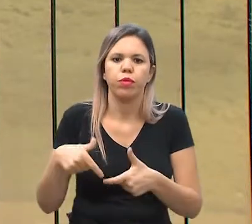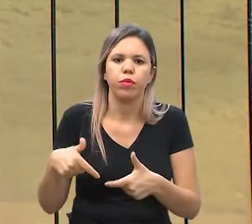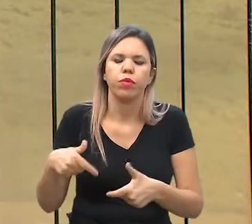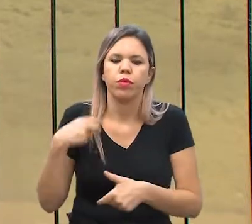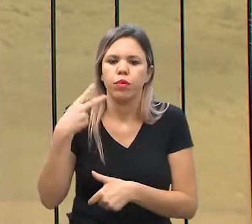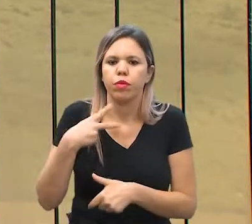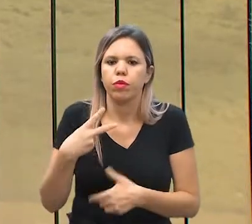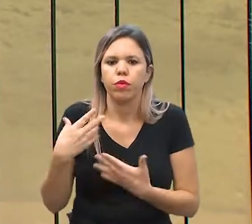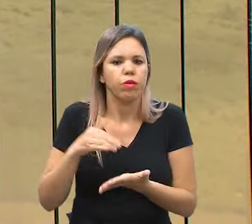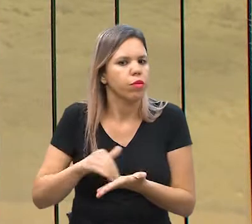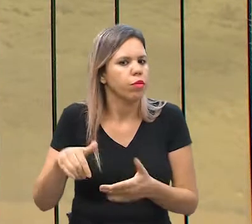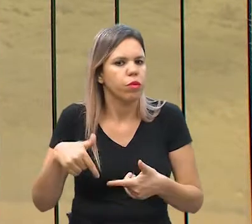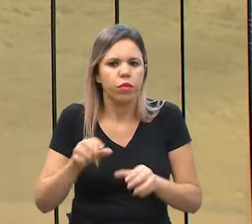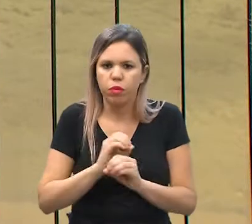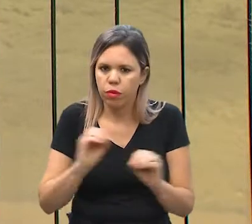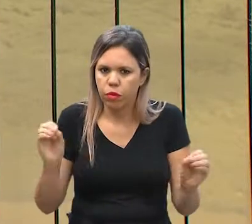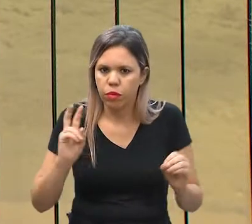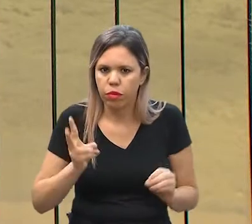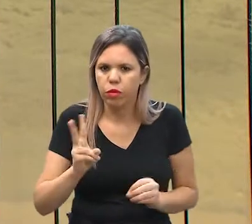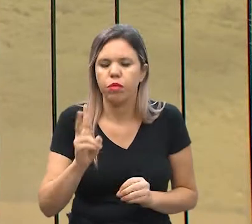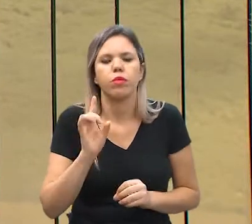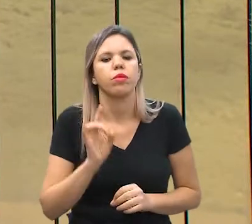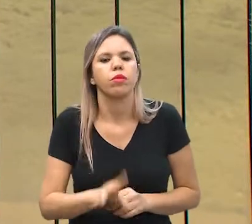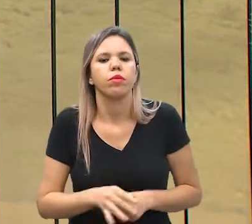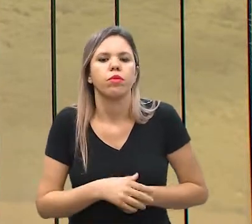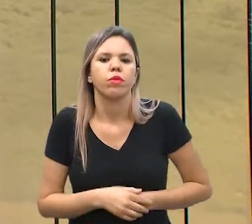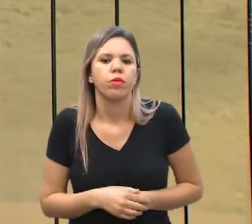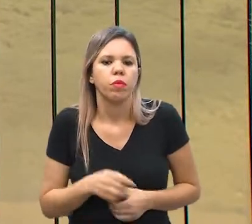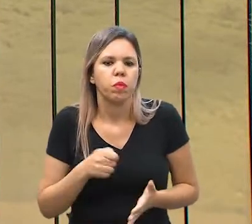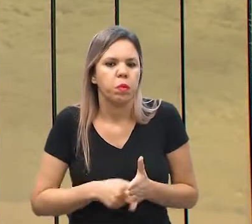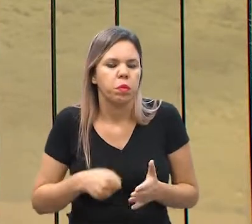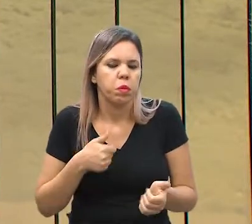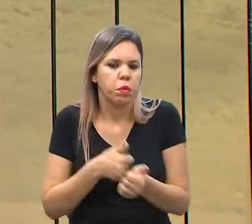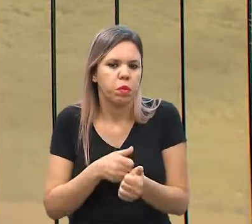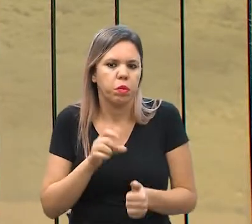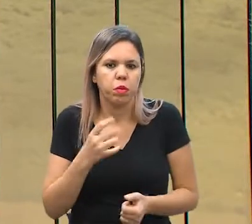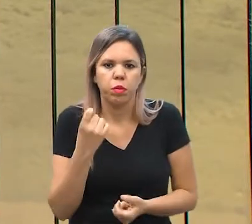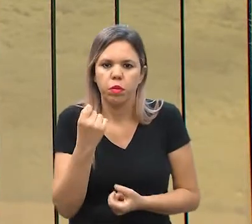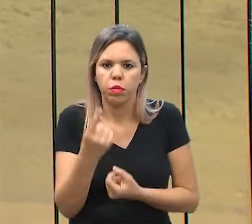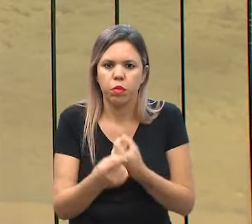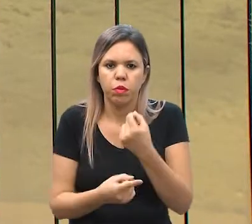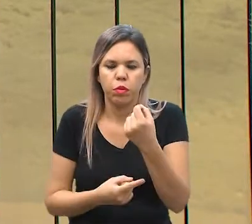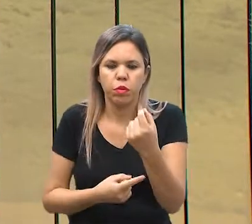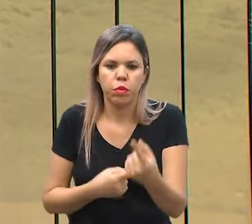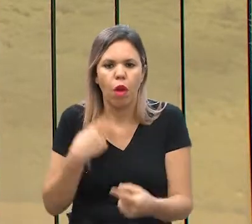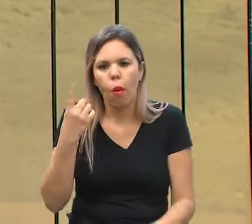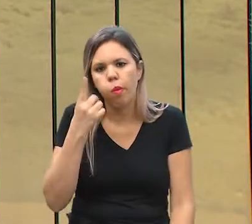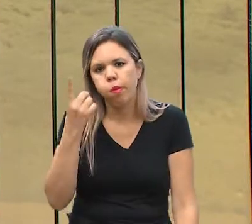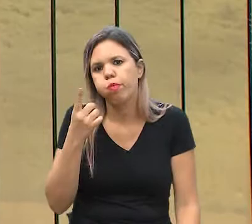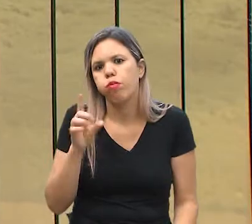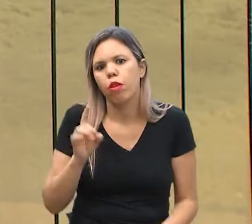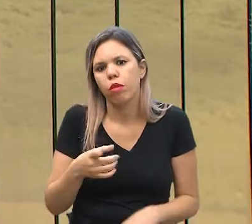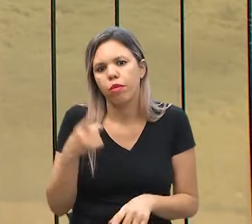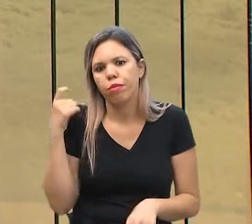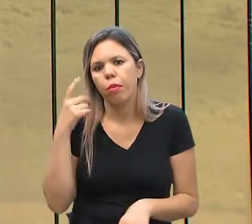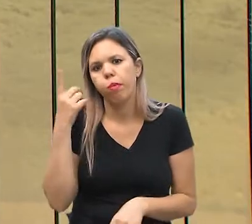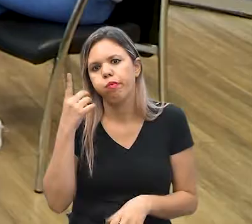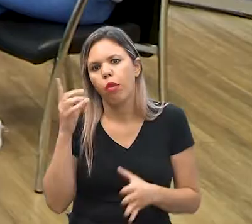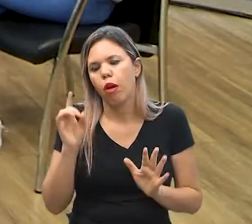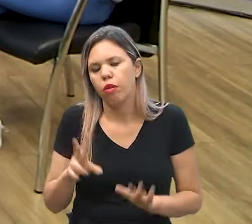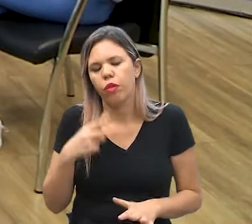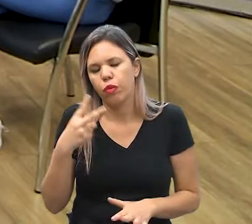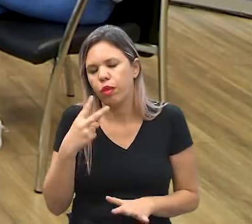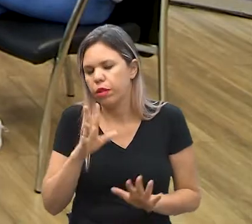mandato, não fui assessora, eu era sempre fui próxima de alguns deputados, né,